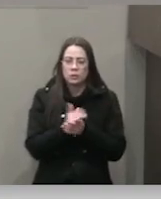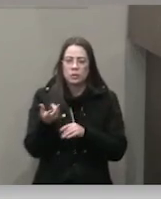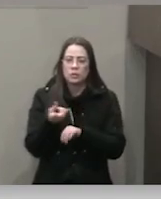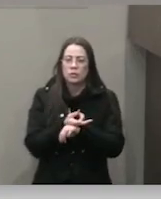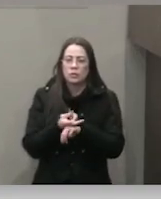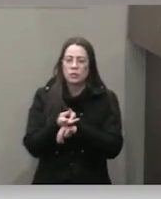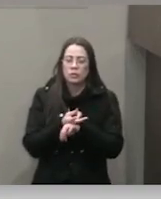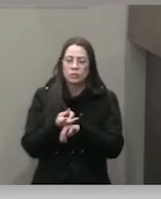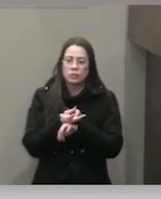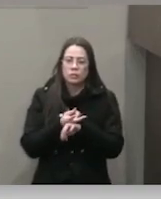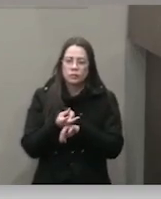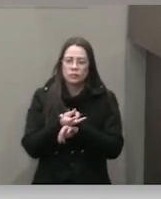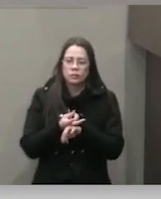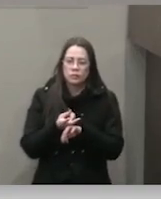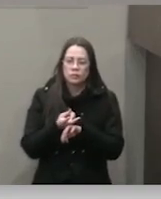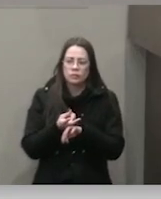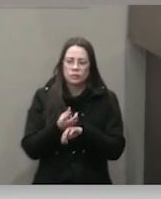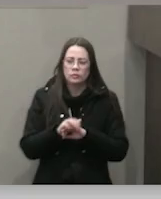procurou